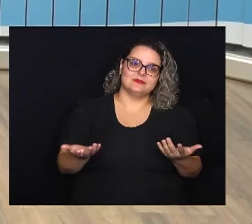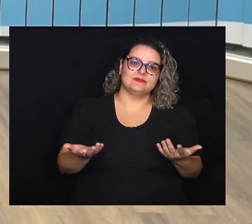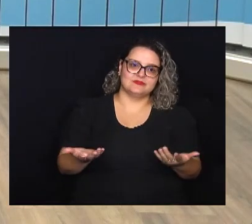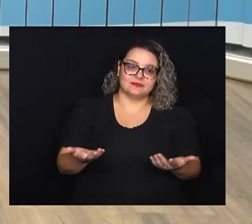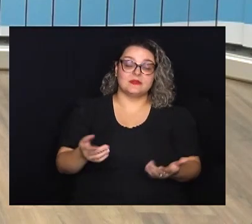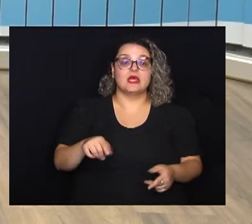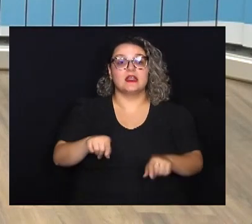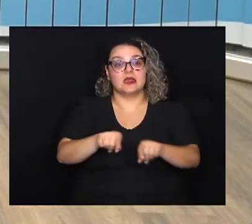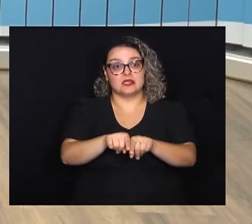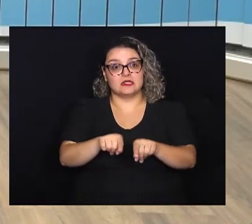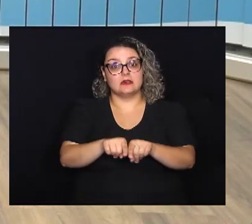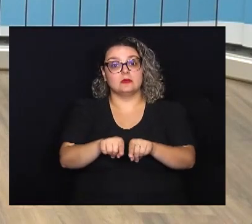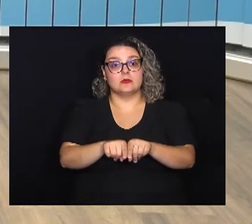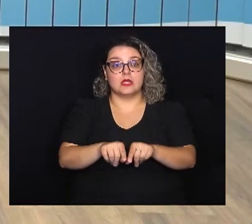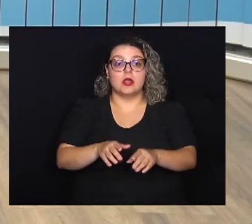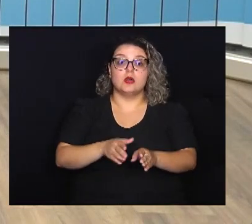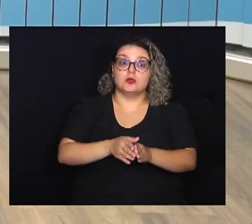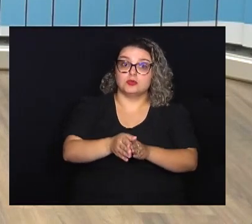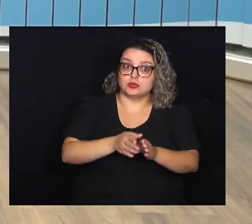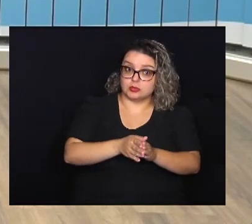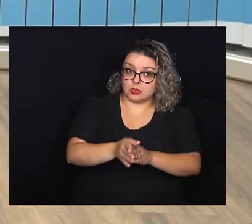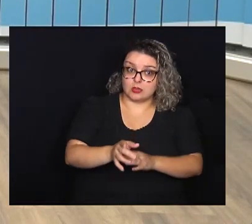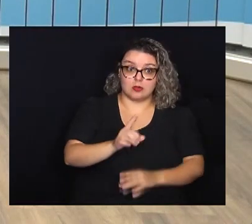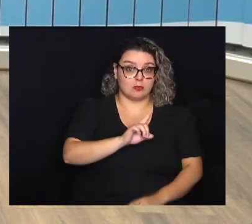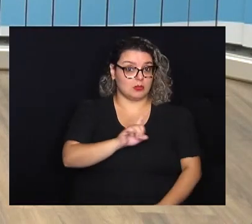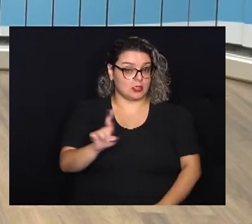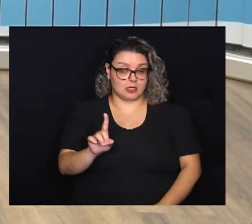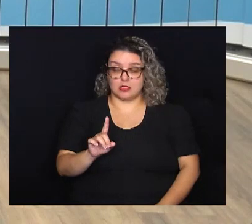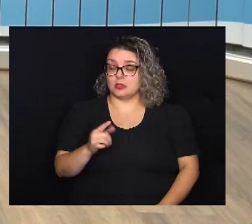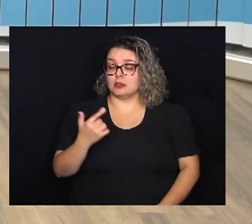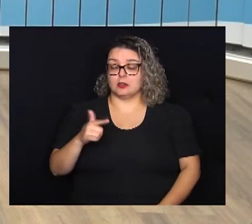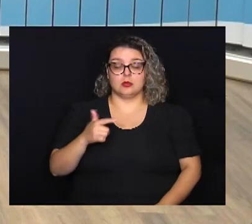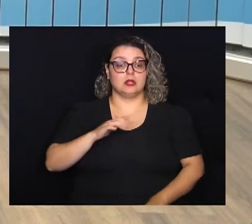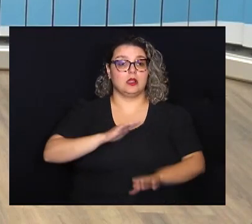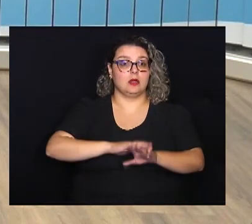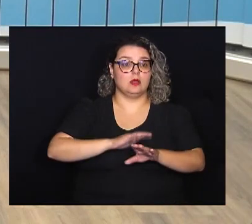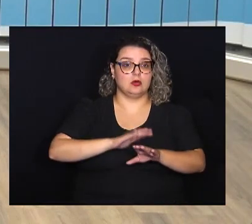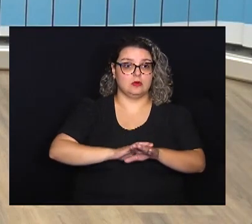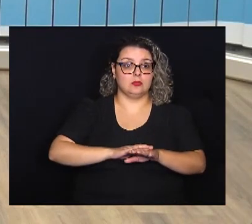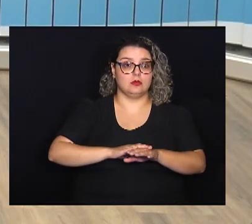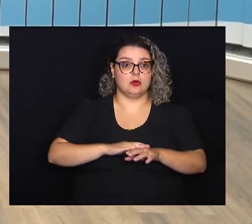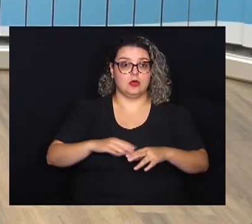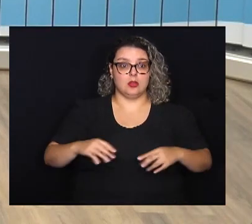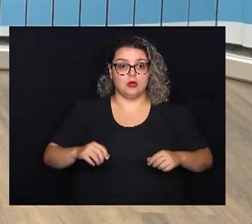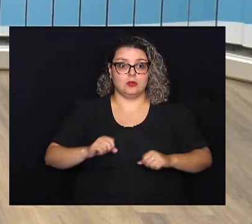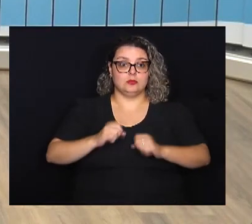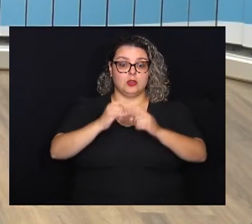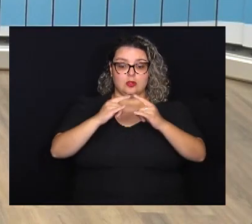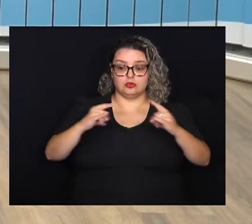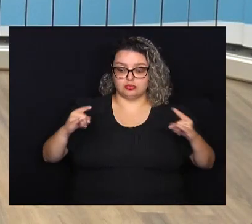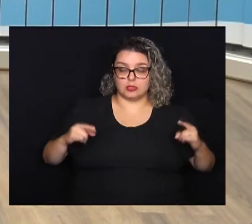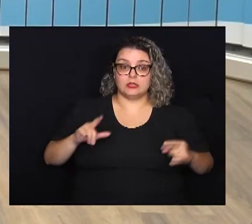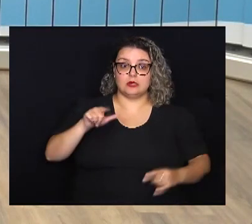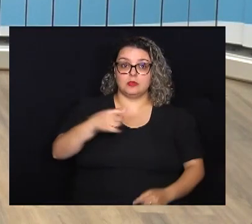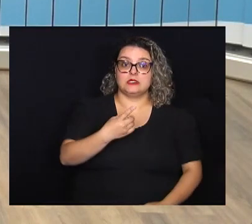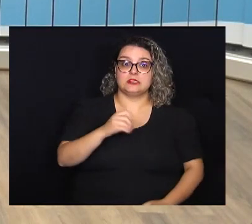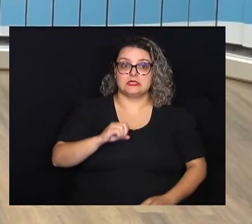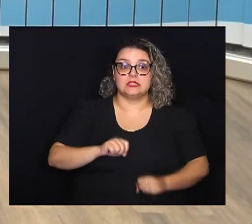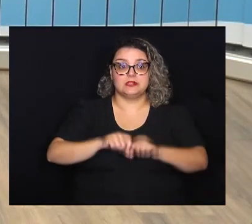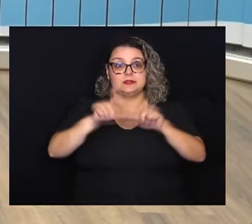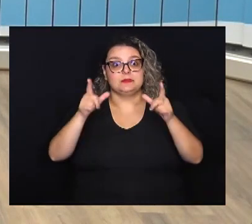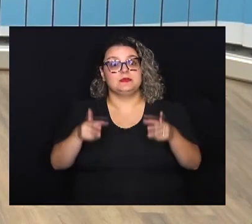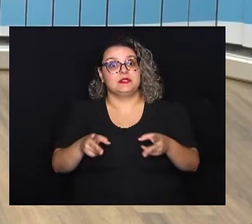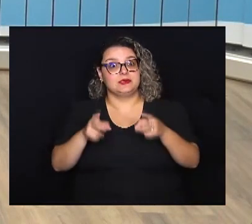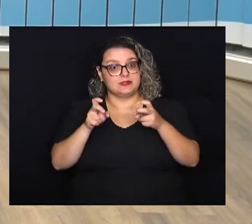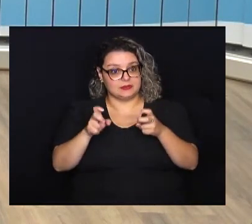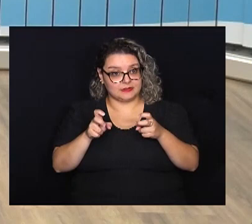inclusive as recomendações para que não haja atividade ao ar livre após as 10 horas da manhã você percebe